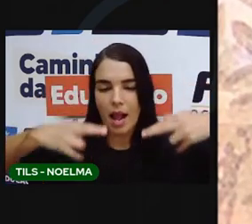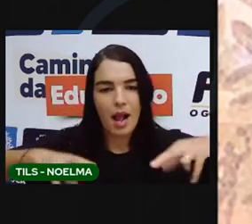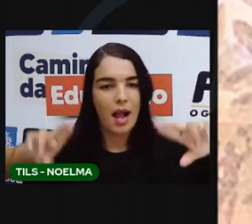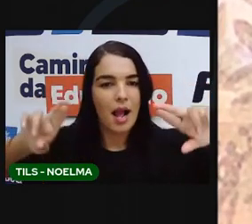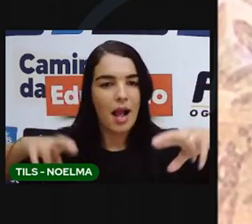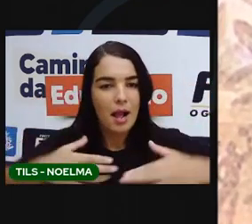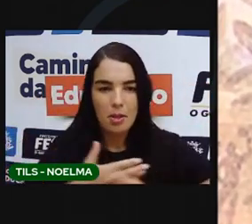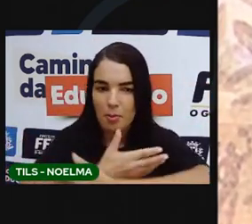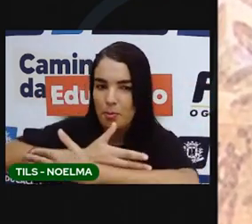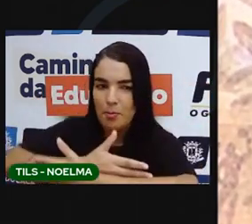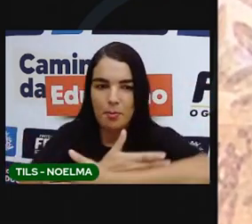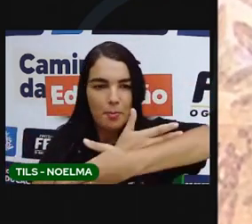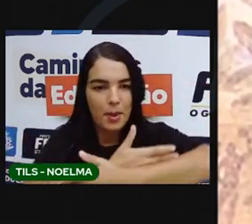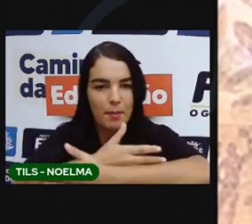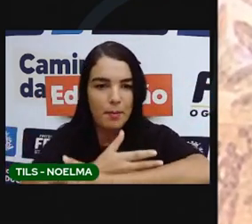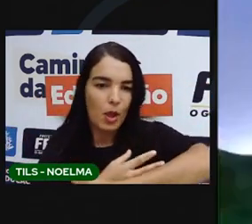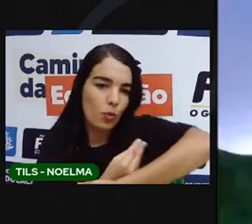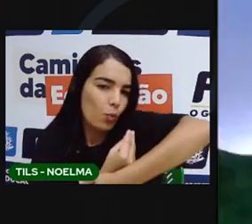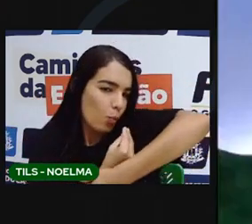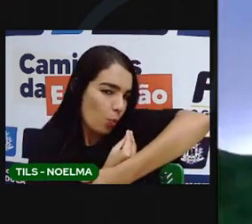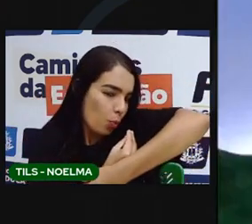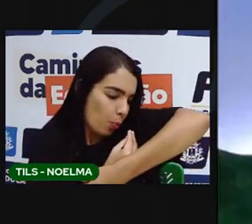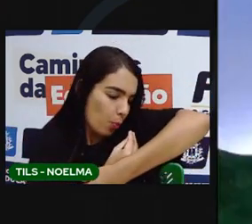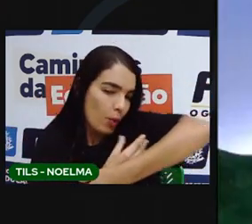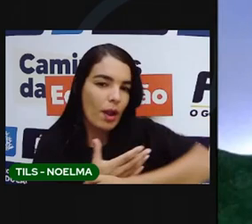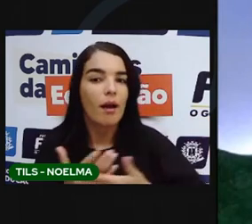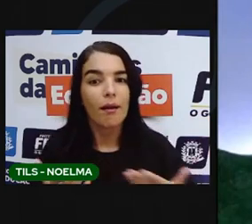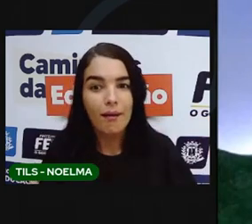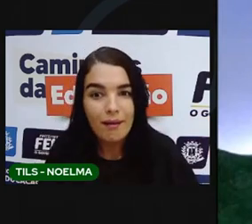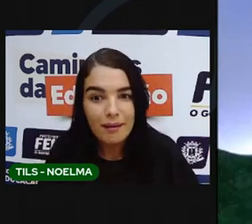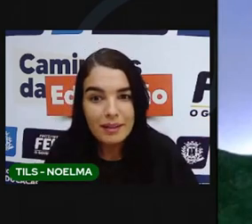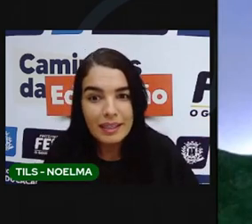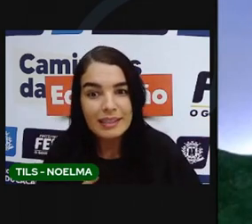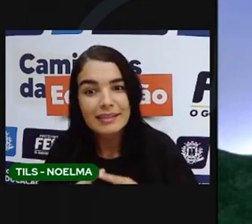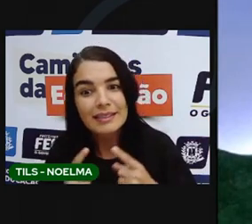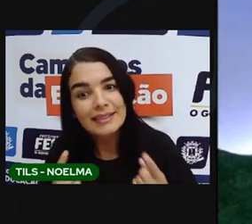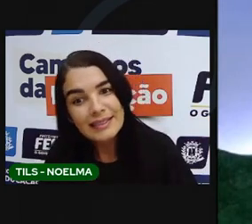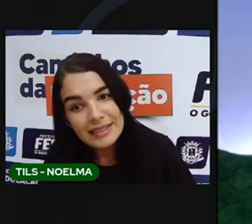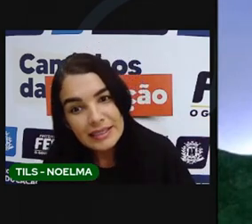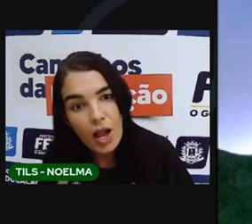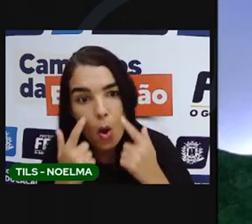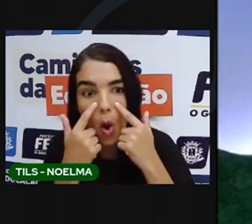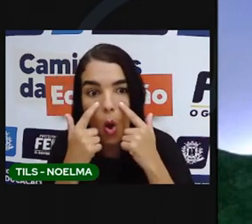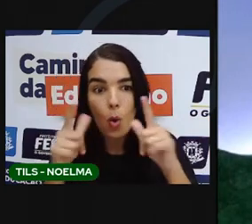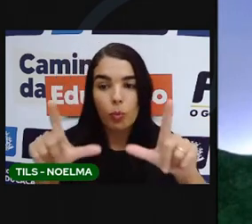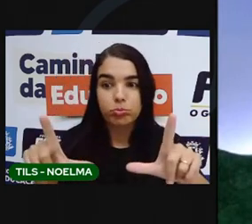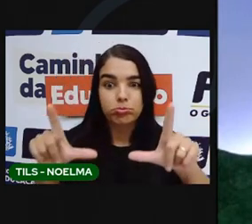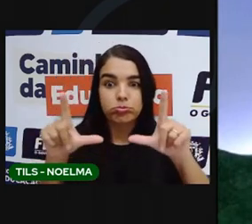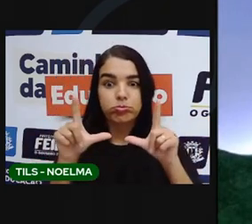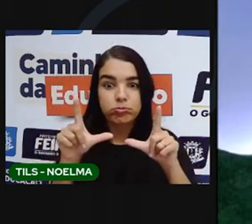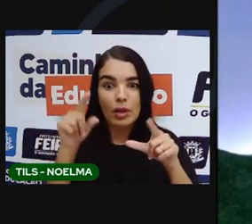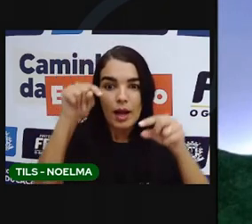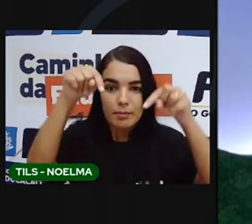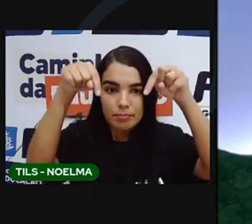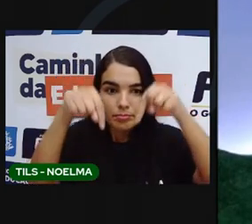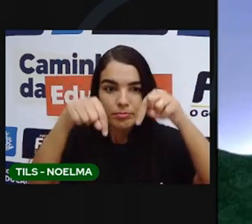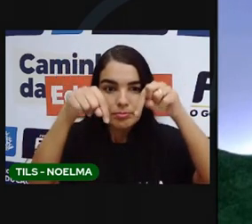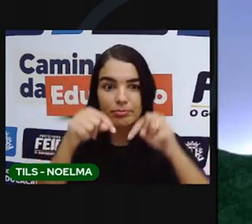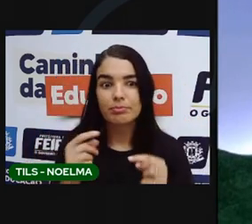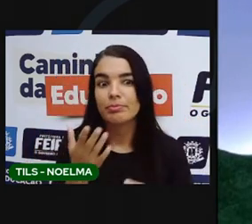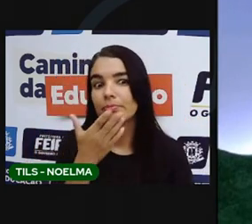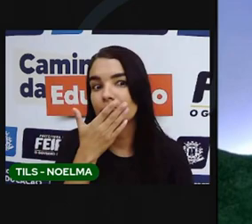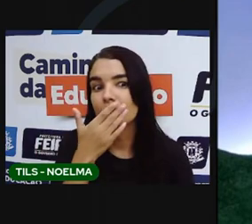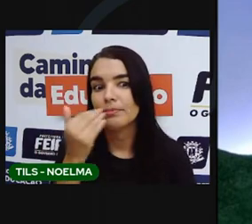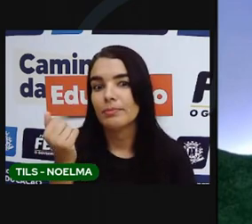mamãe então a gente fala Pig e olha aqui na frente de baixo gente olha